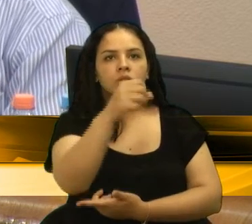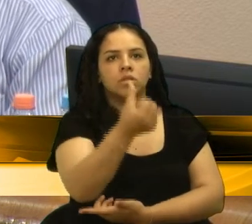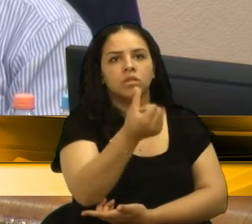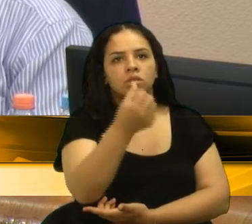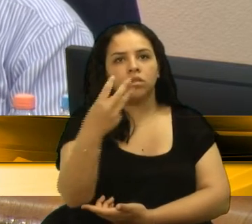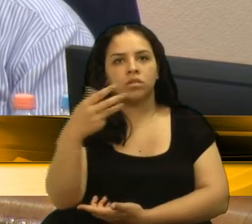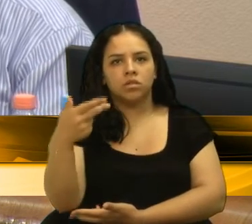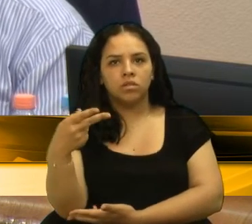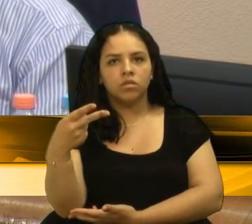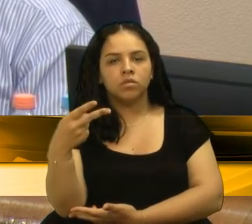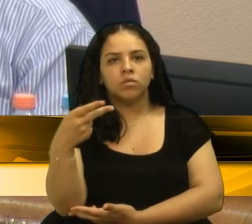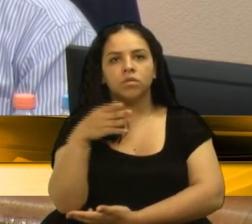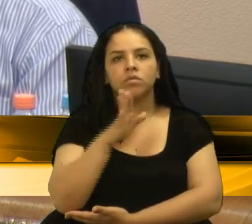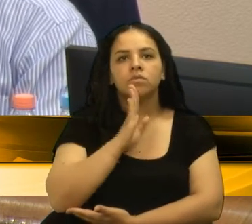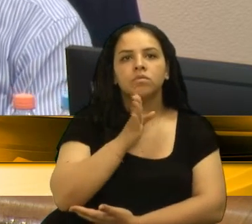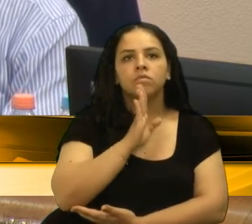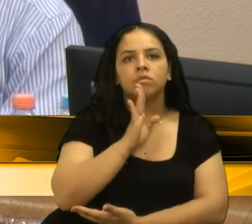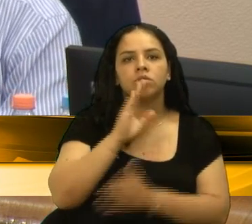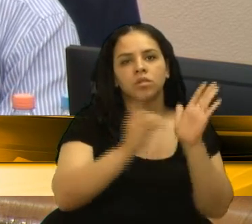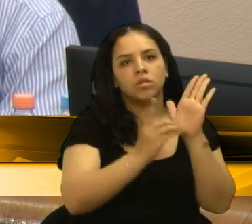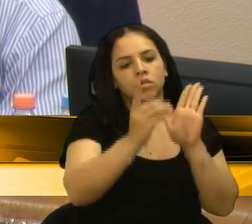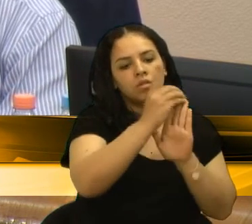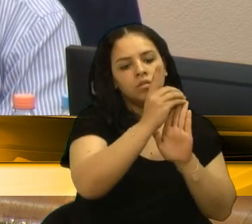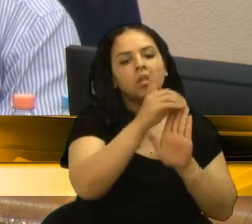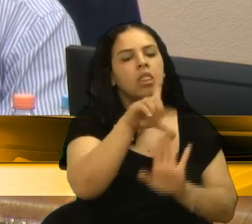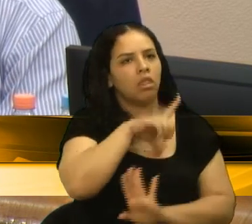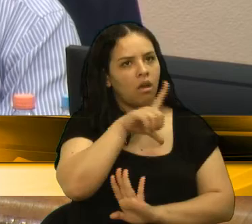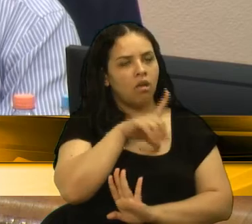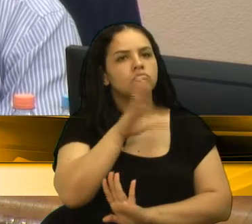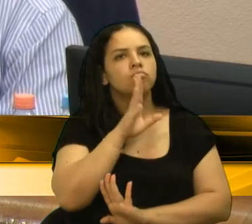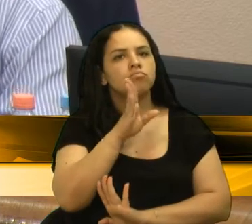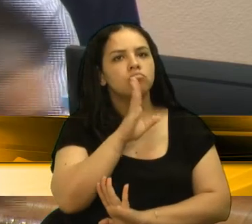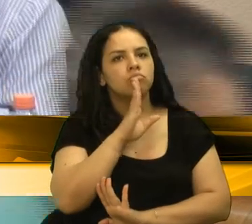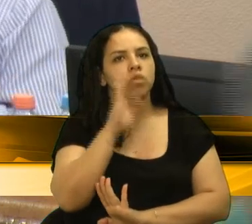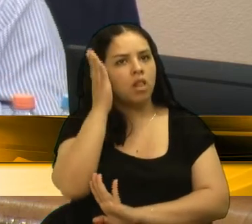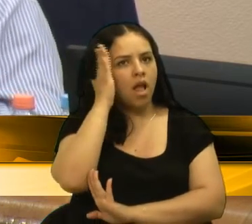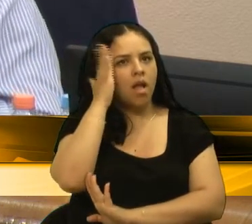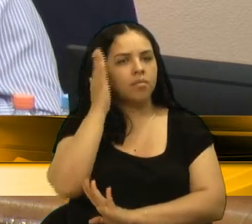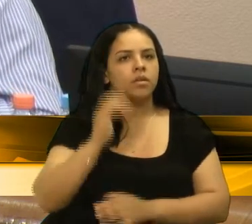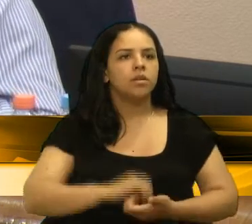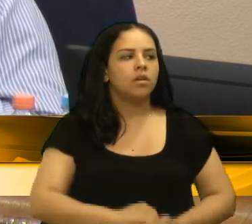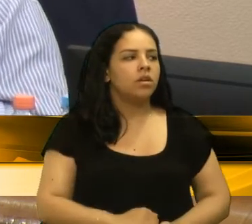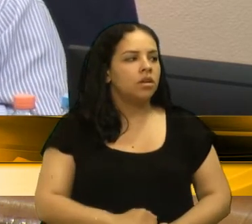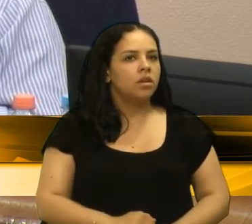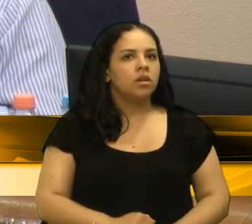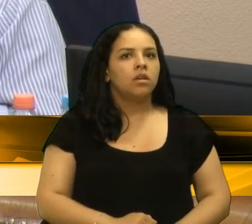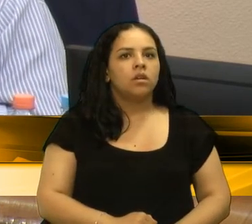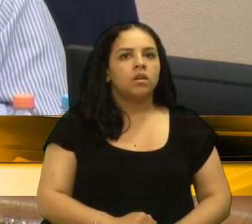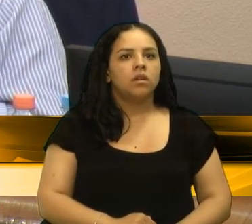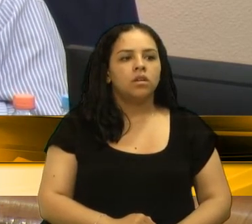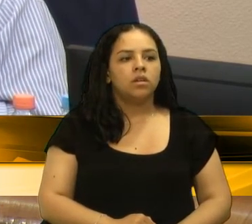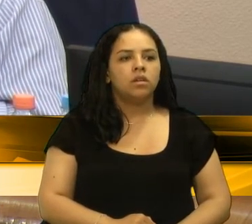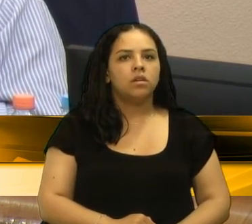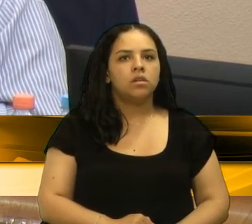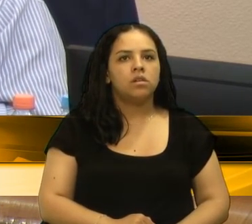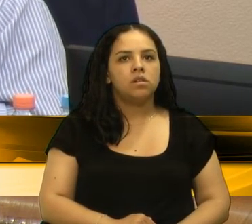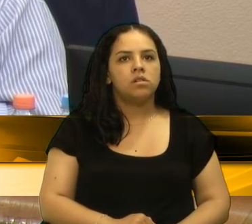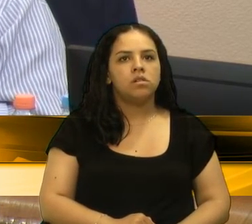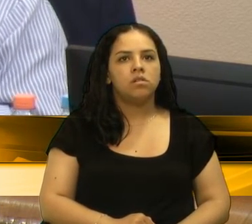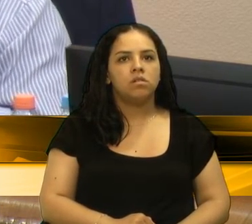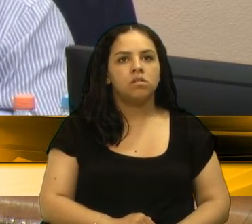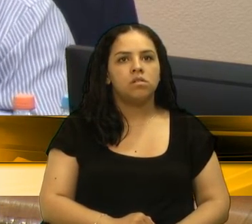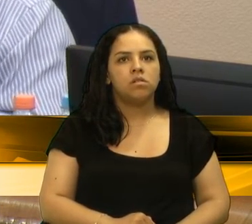desse decreto? Senhora Mirângela, tenho conhecimento. Doutora Cássia, a senhora participou da reunião